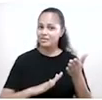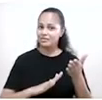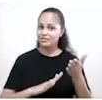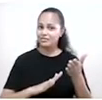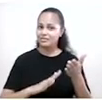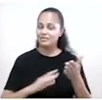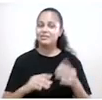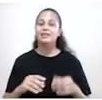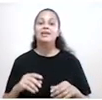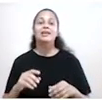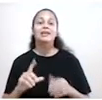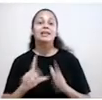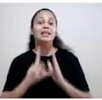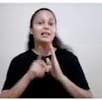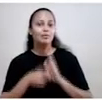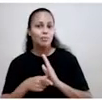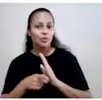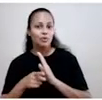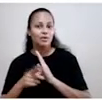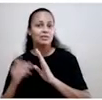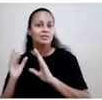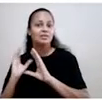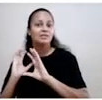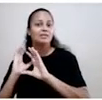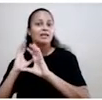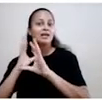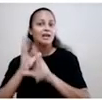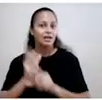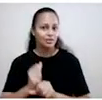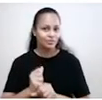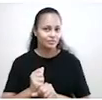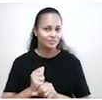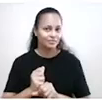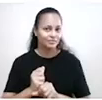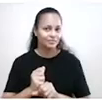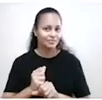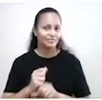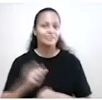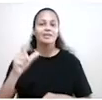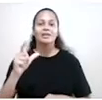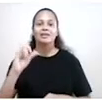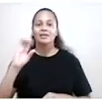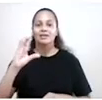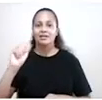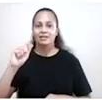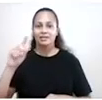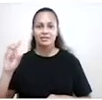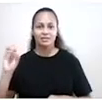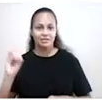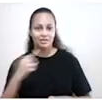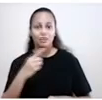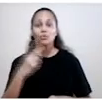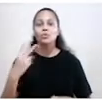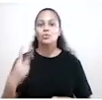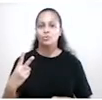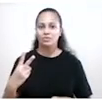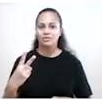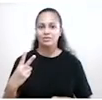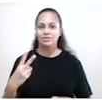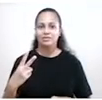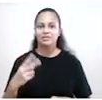depois a gente vai fazer uma retomada. Nós vamos para uma lição anterior, que é a lição 12, a chamada